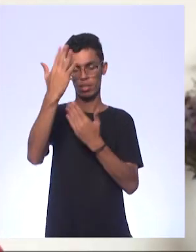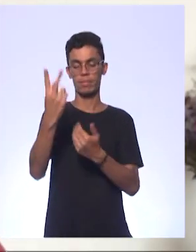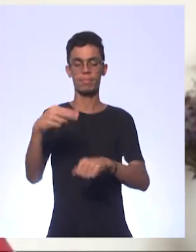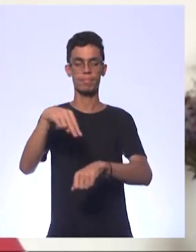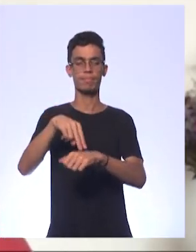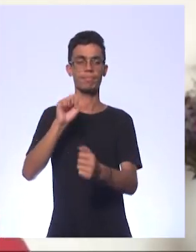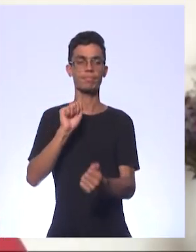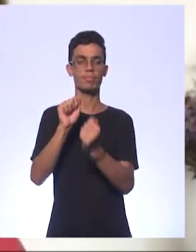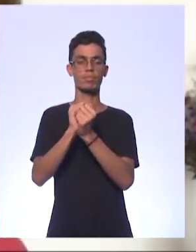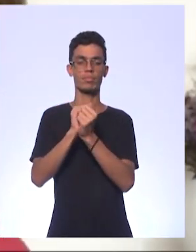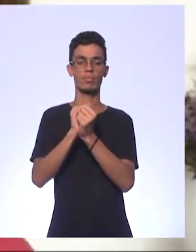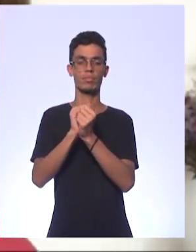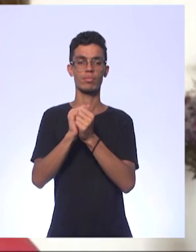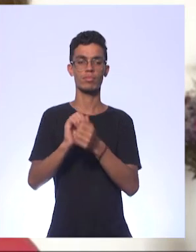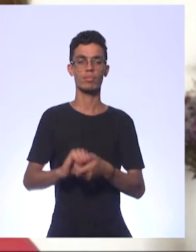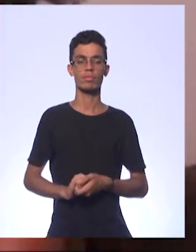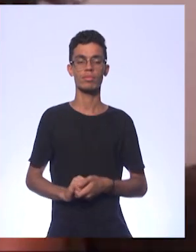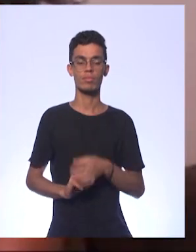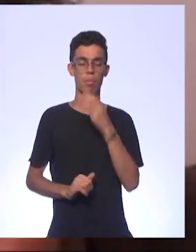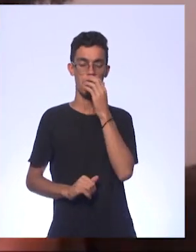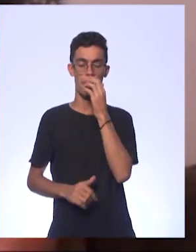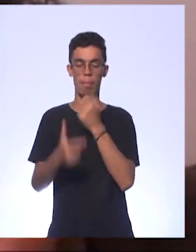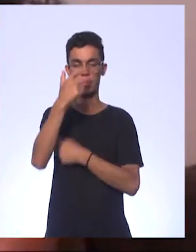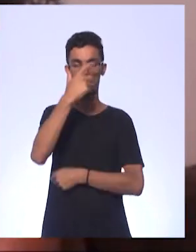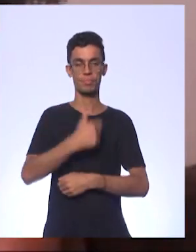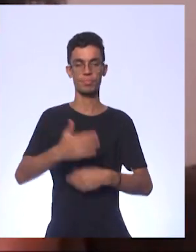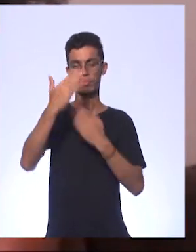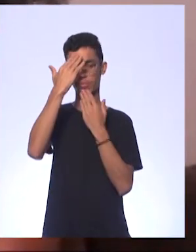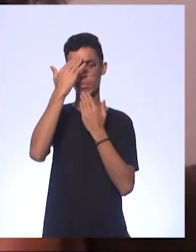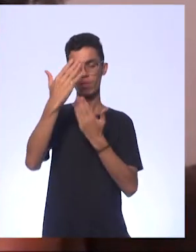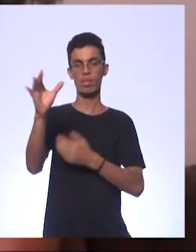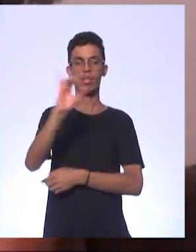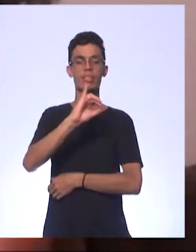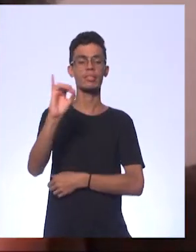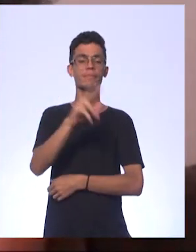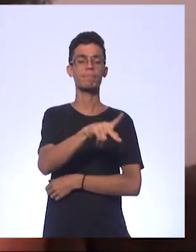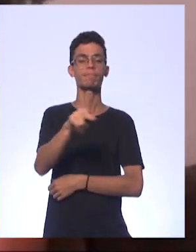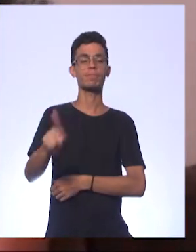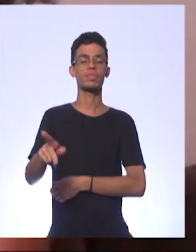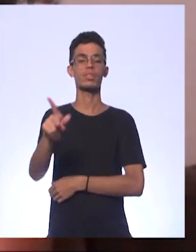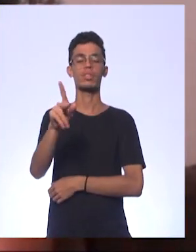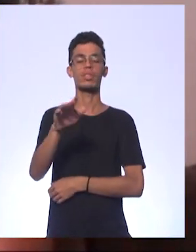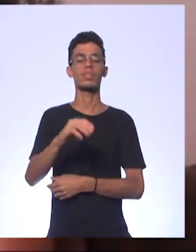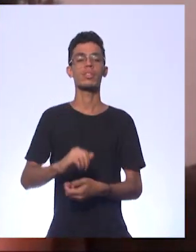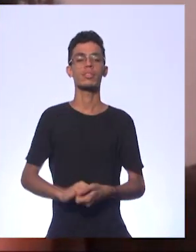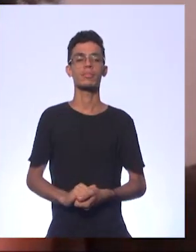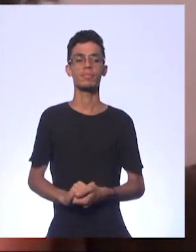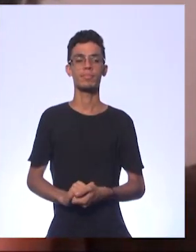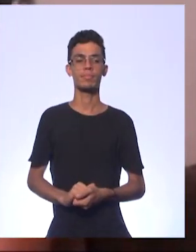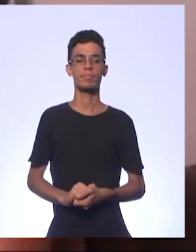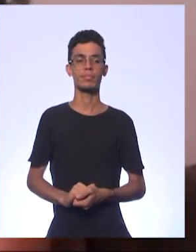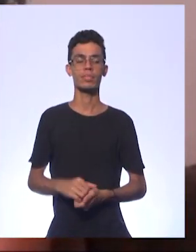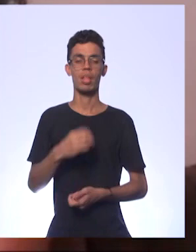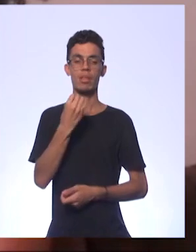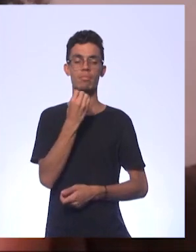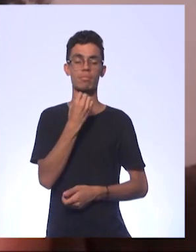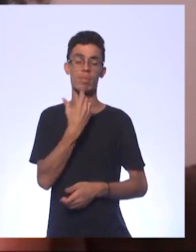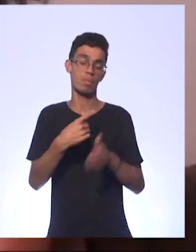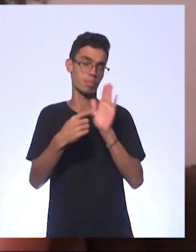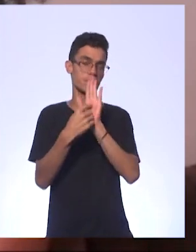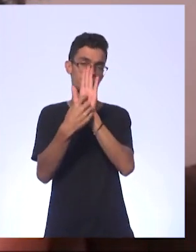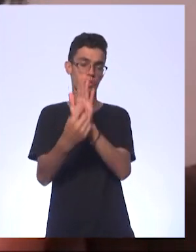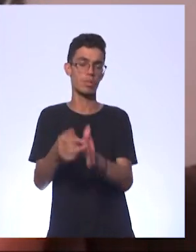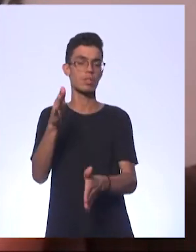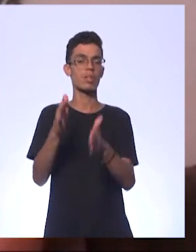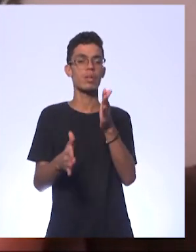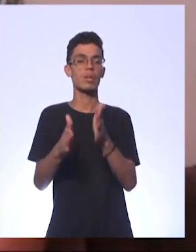aqui conosco. Eu que agradeço. Olá, professores, olá, professoras. Vou apresentar neste